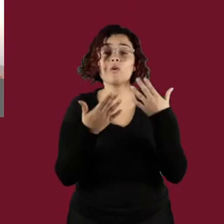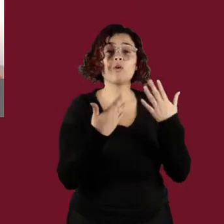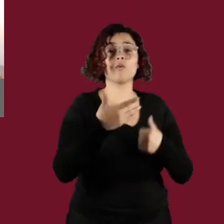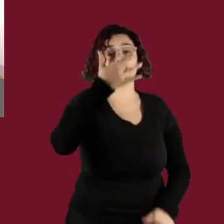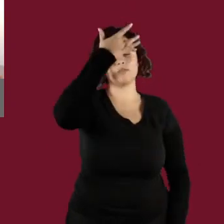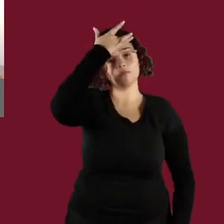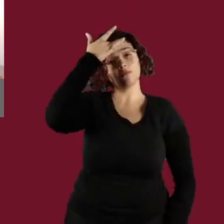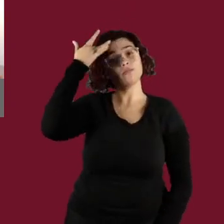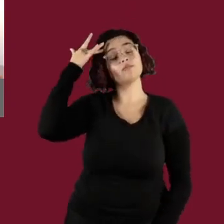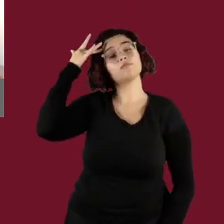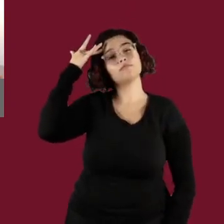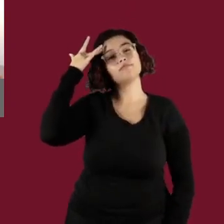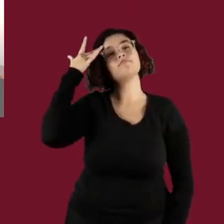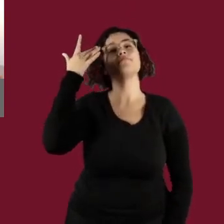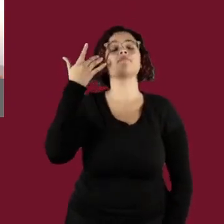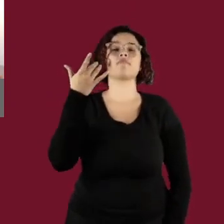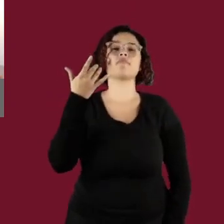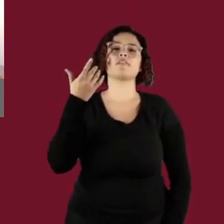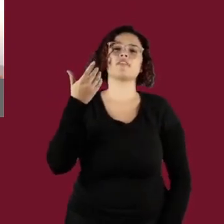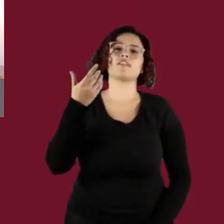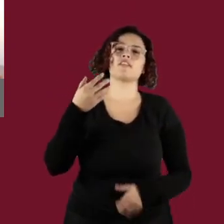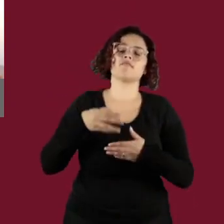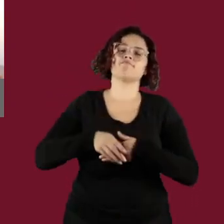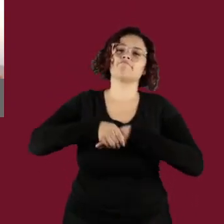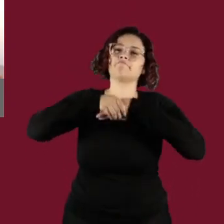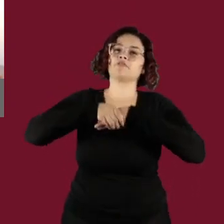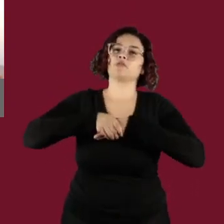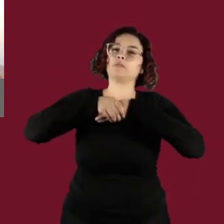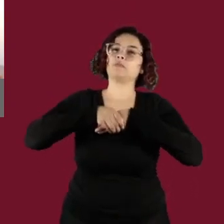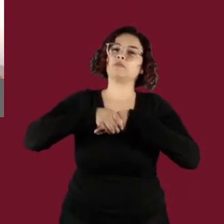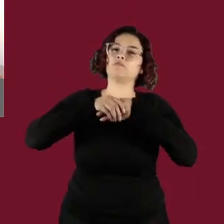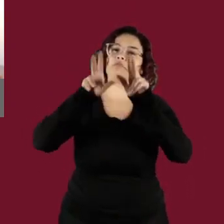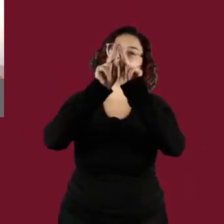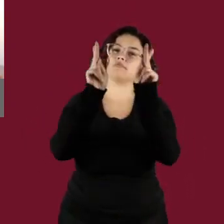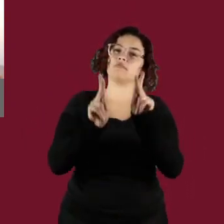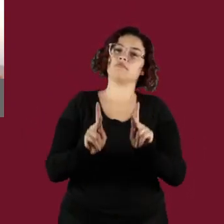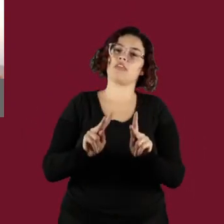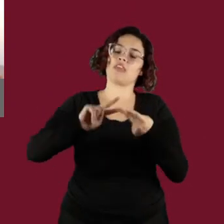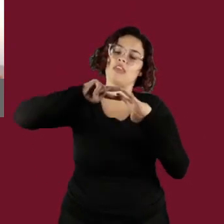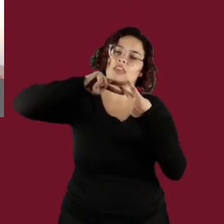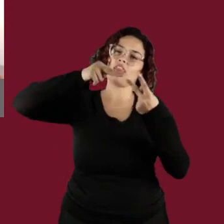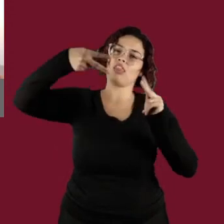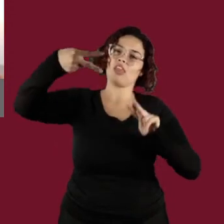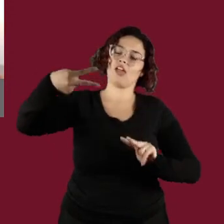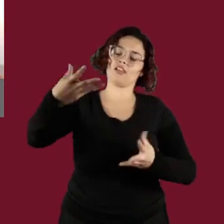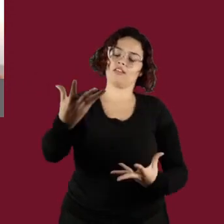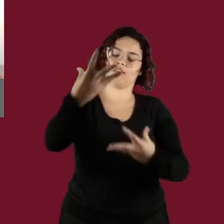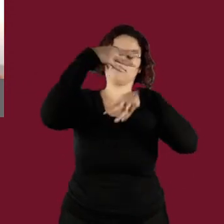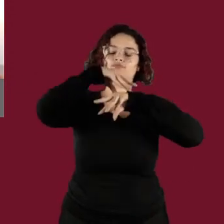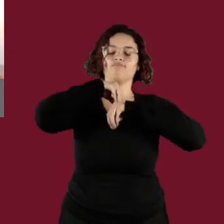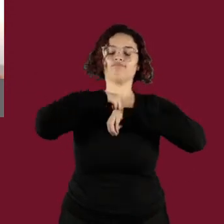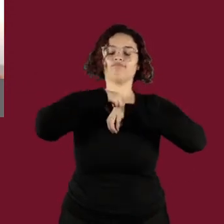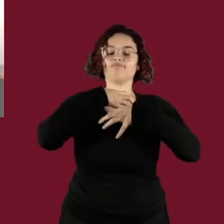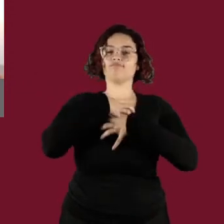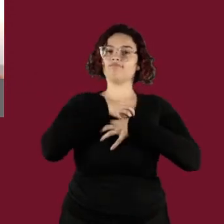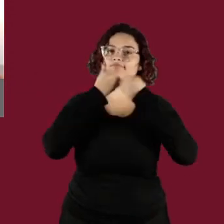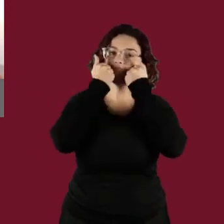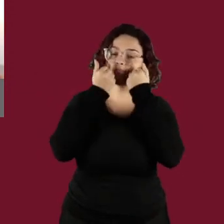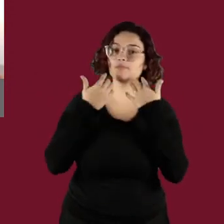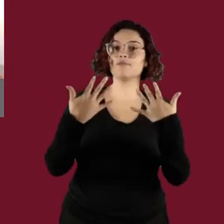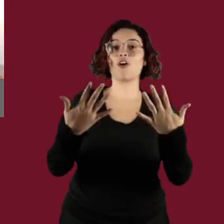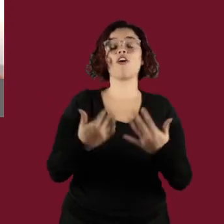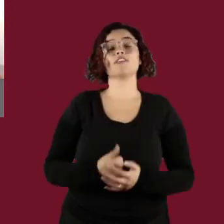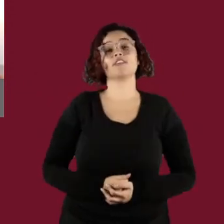pareciam ter a diplomacia no DNA. Foi a expressão que ele usou. Então, não é só a diplomacia,